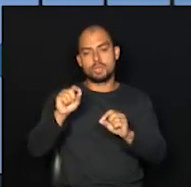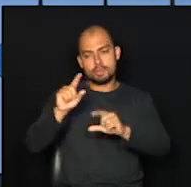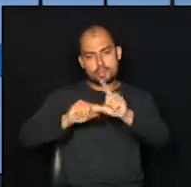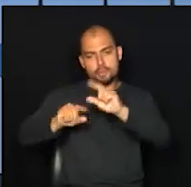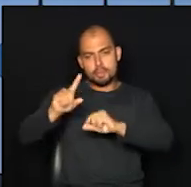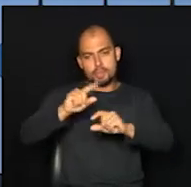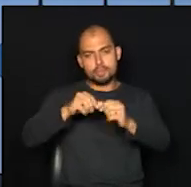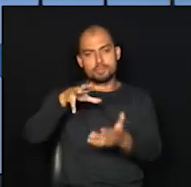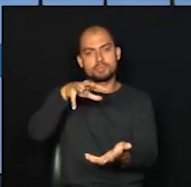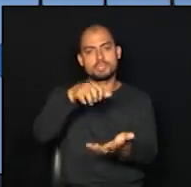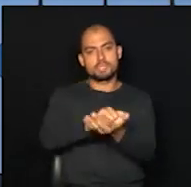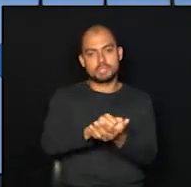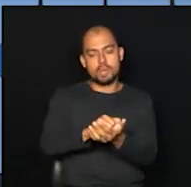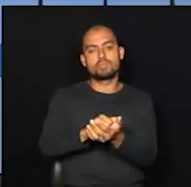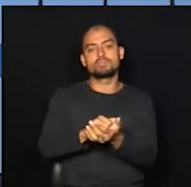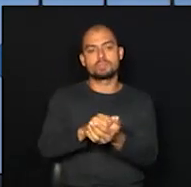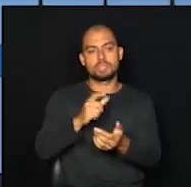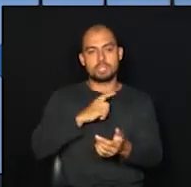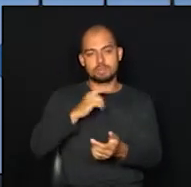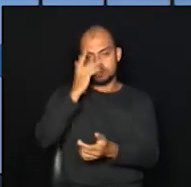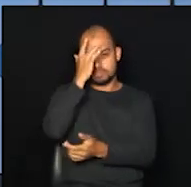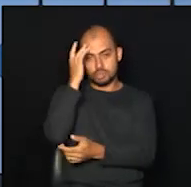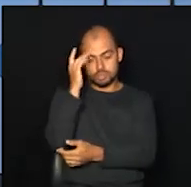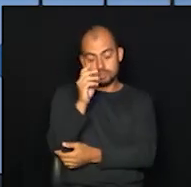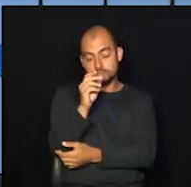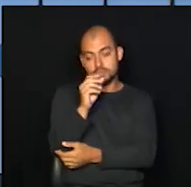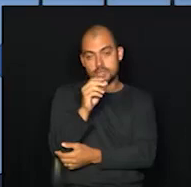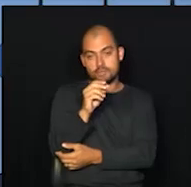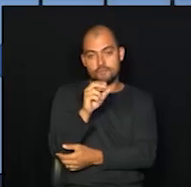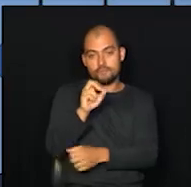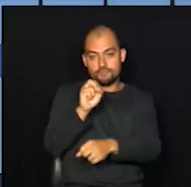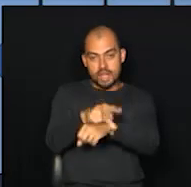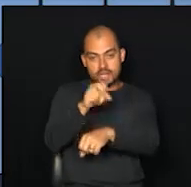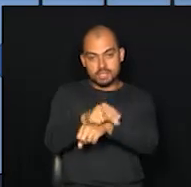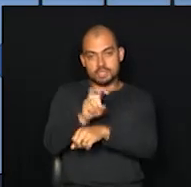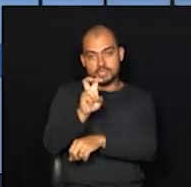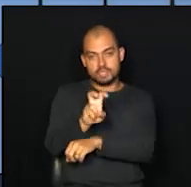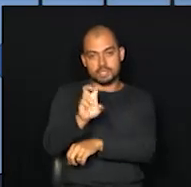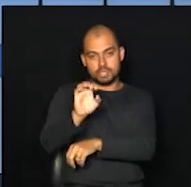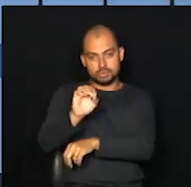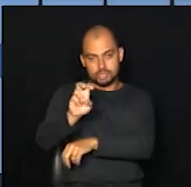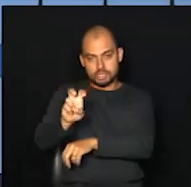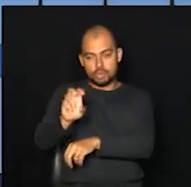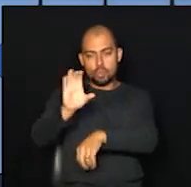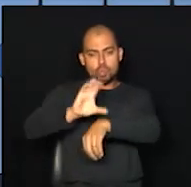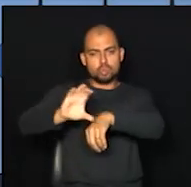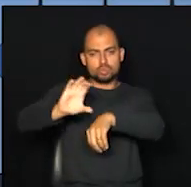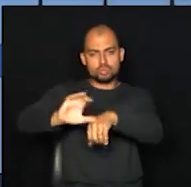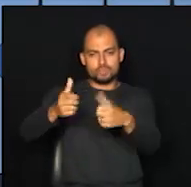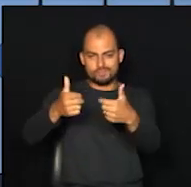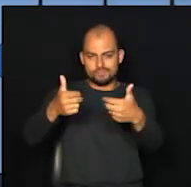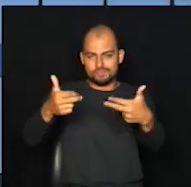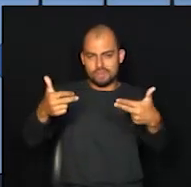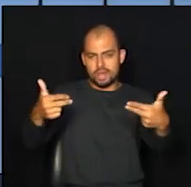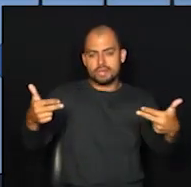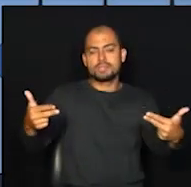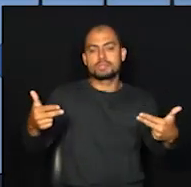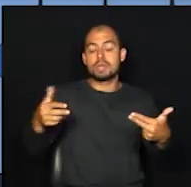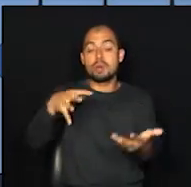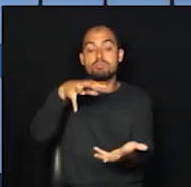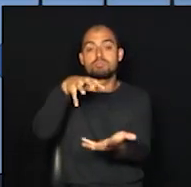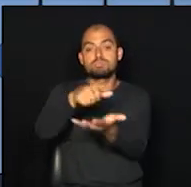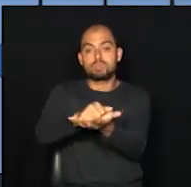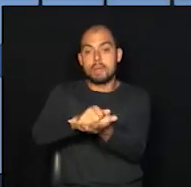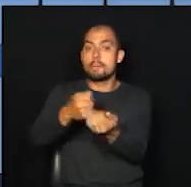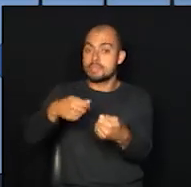na Unicamp. Nós temos 505 vagas em diversos cursos e as inscrições devem ser feitas e